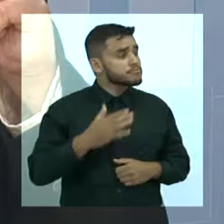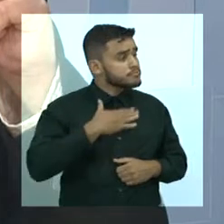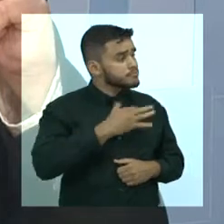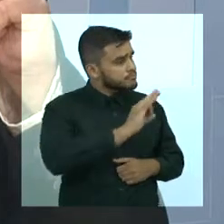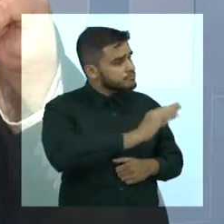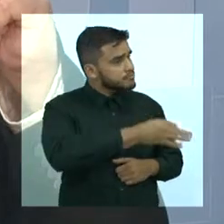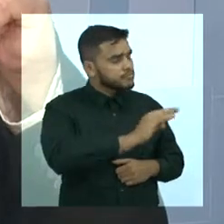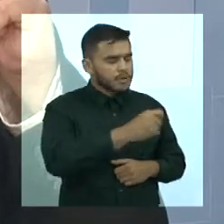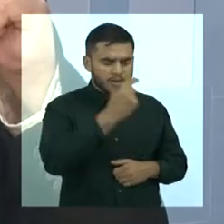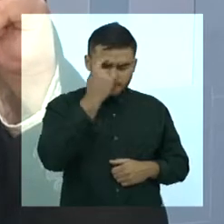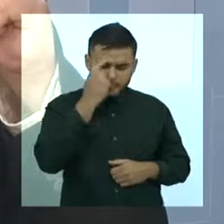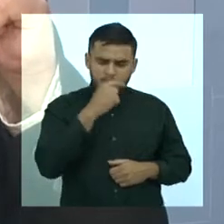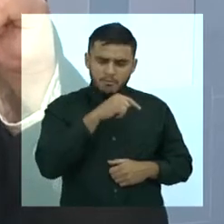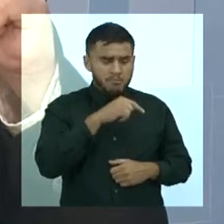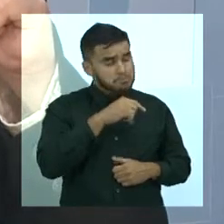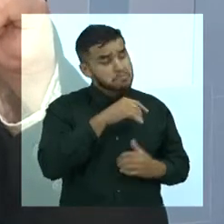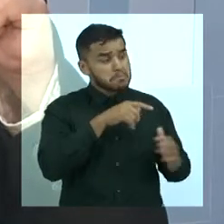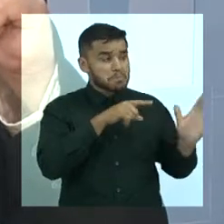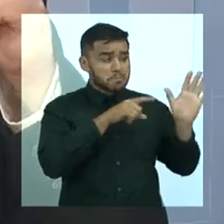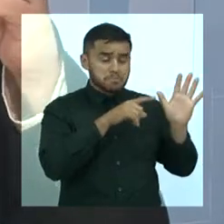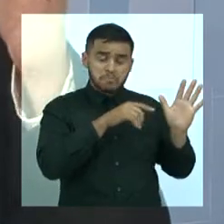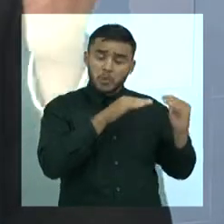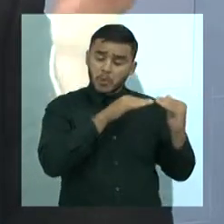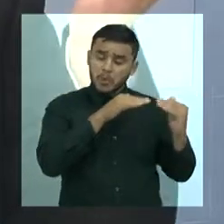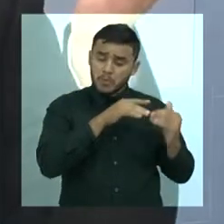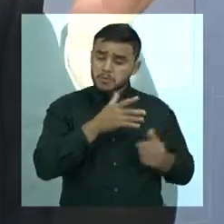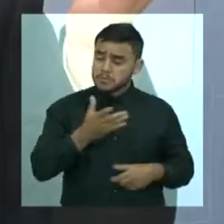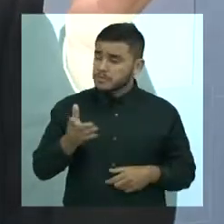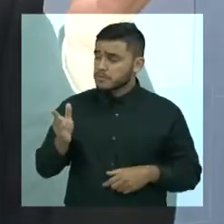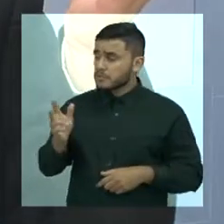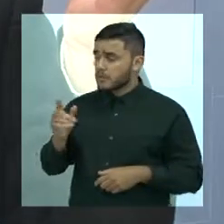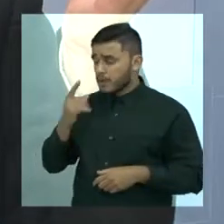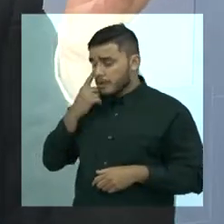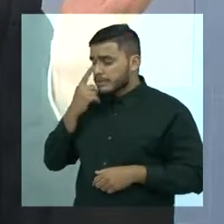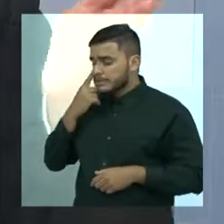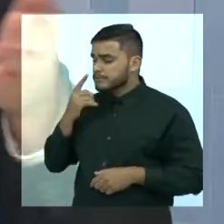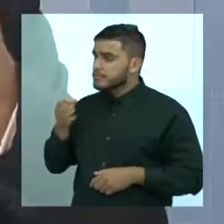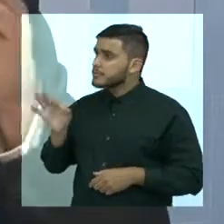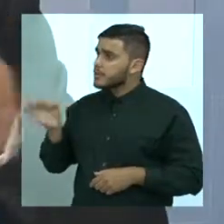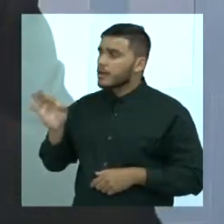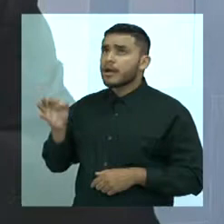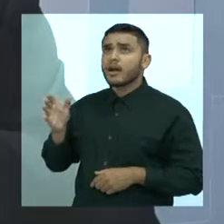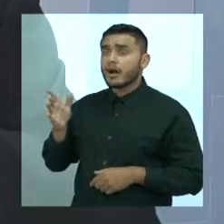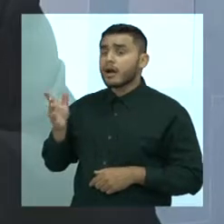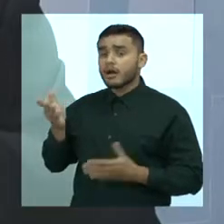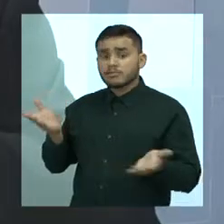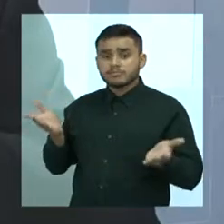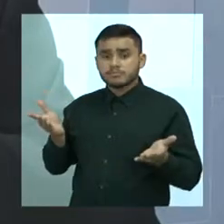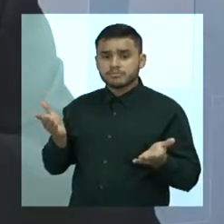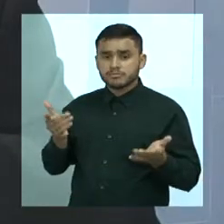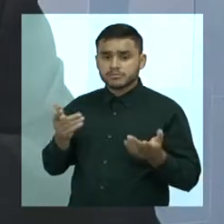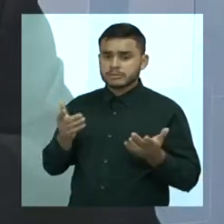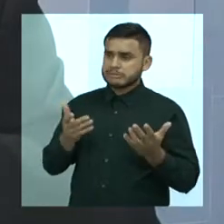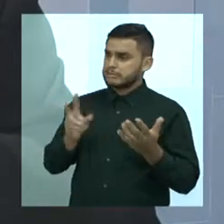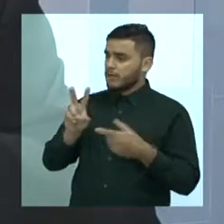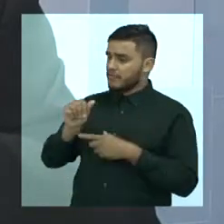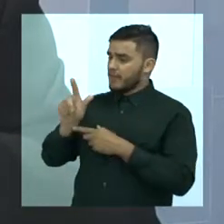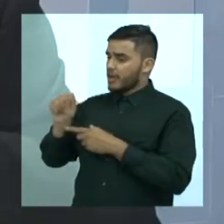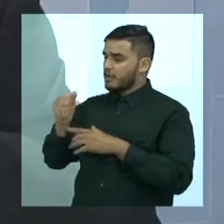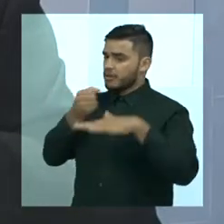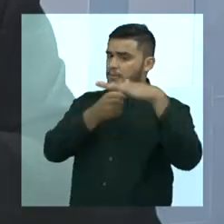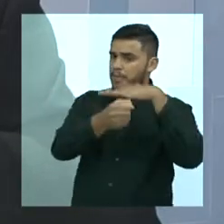vai acontecer? Você vai concordar comigo? De uma hora para outra, esse jogo de toma lá para cá é muito perigoso, né,